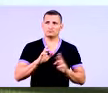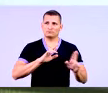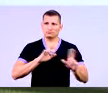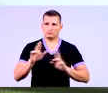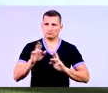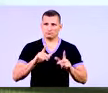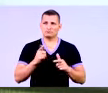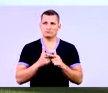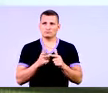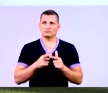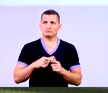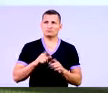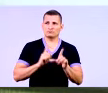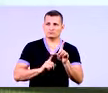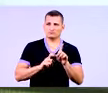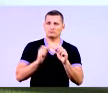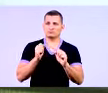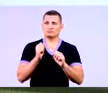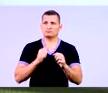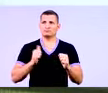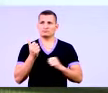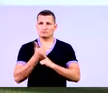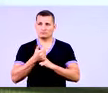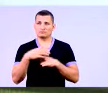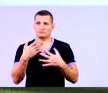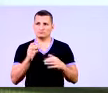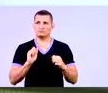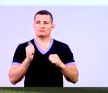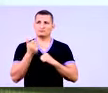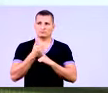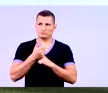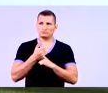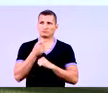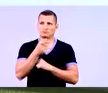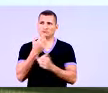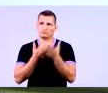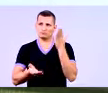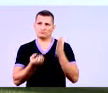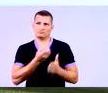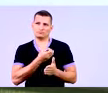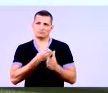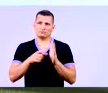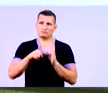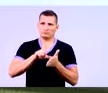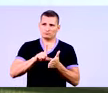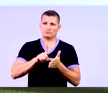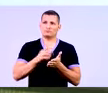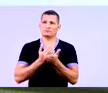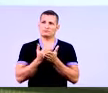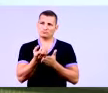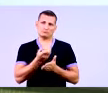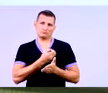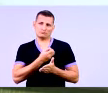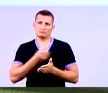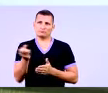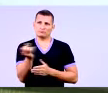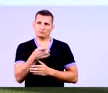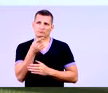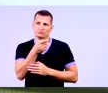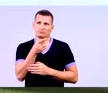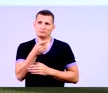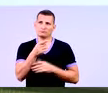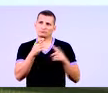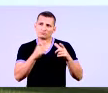variável eu posso substituí lá e nessa substituição ela perde aquele valor anterior e passa a ter um novo valor àquele espaço na memória